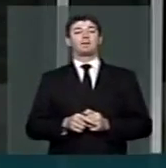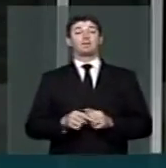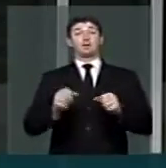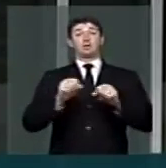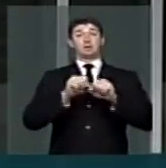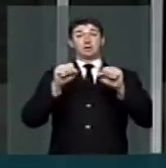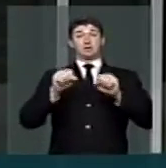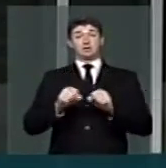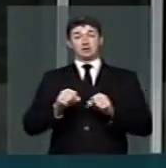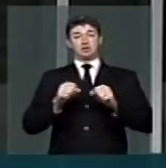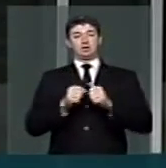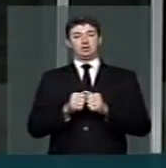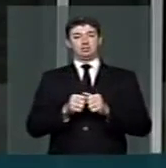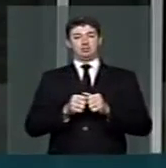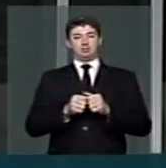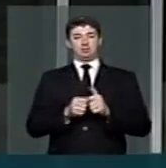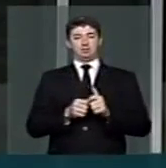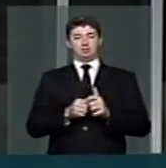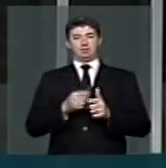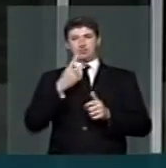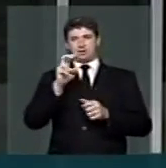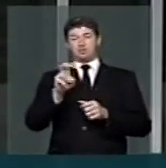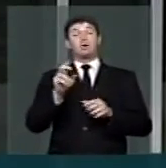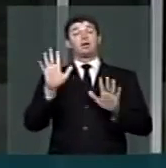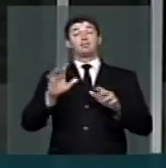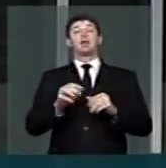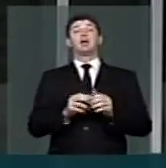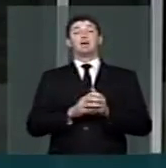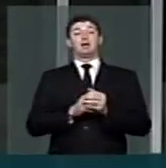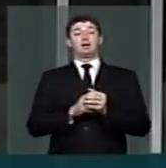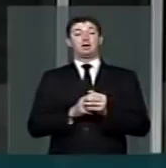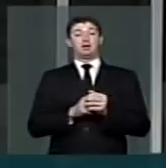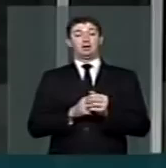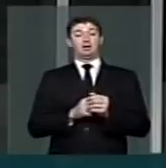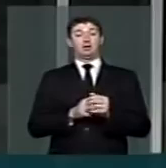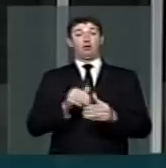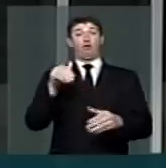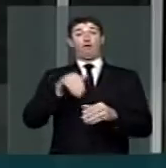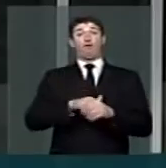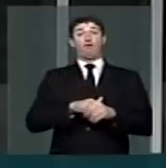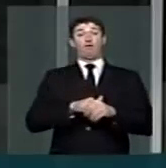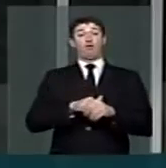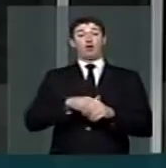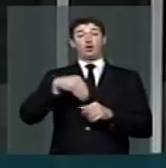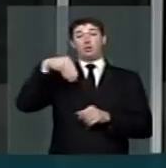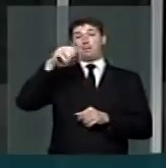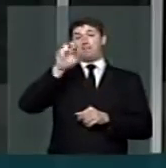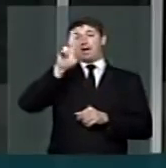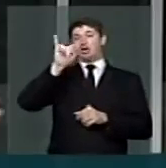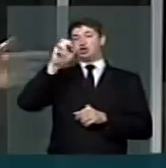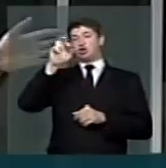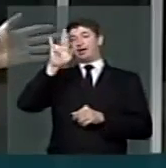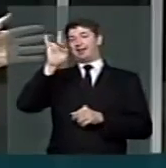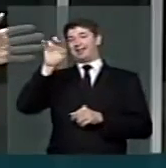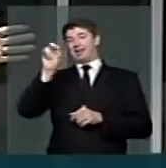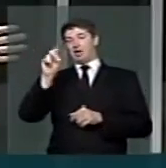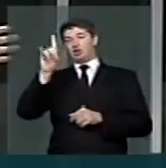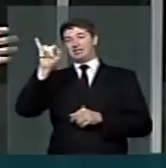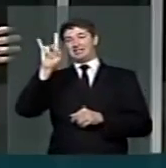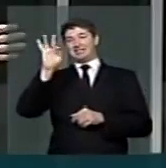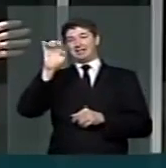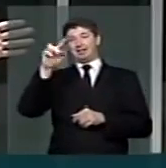sistema, eu falei dos 5, o sistema voto majoritário distritão. Evidente que com